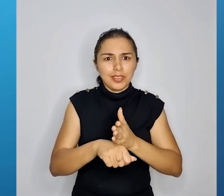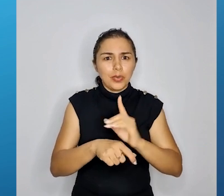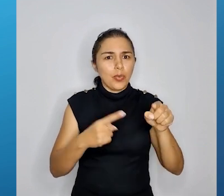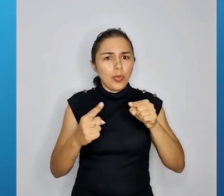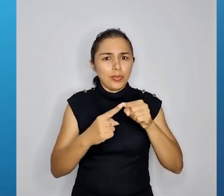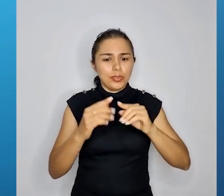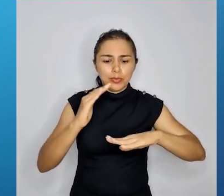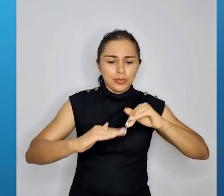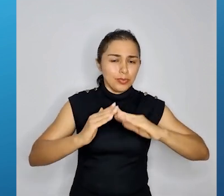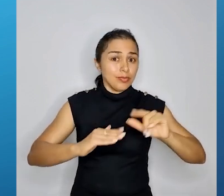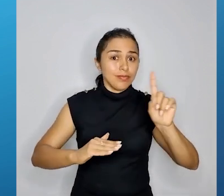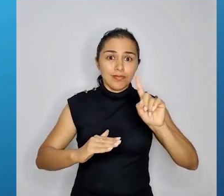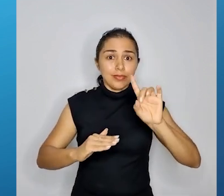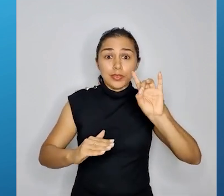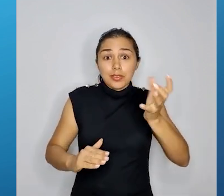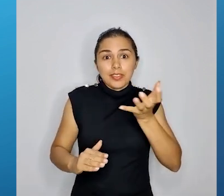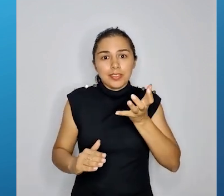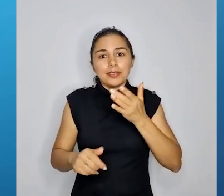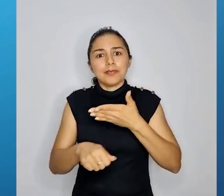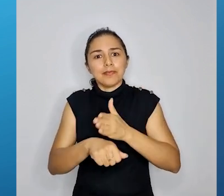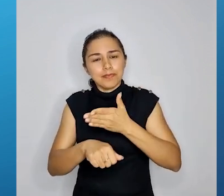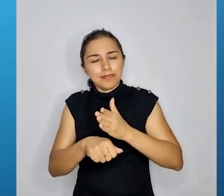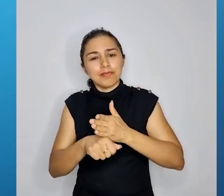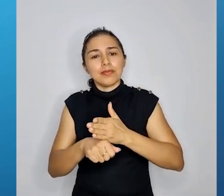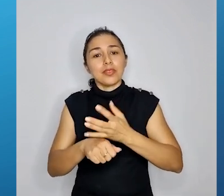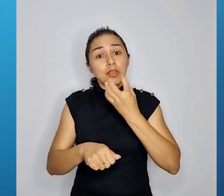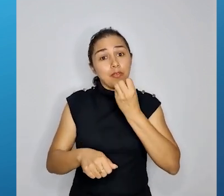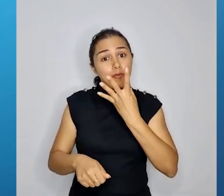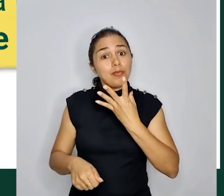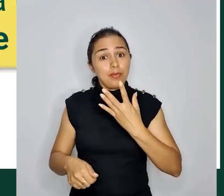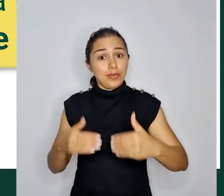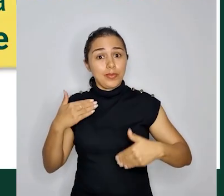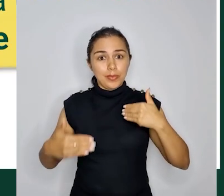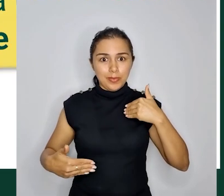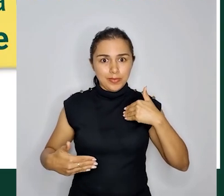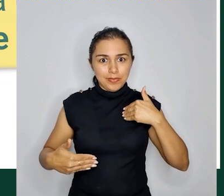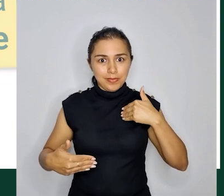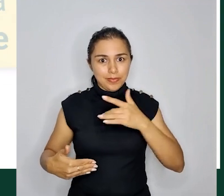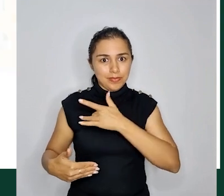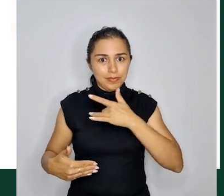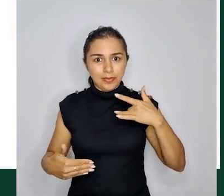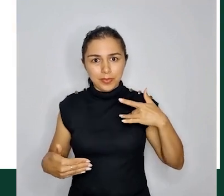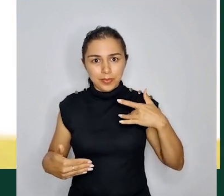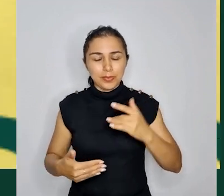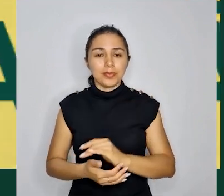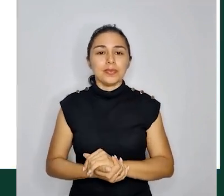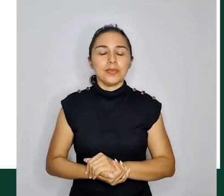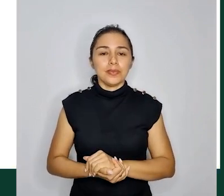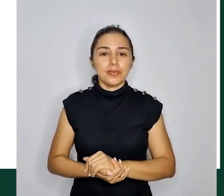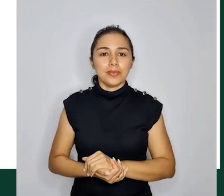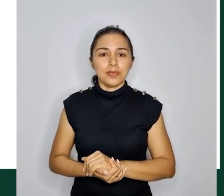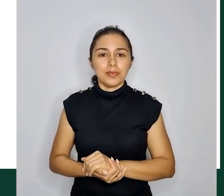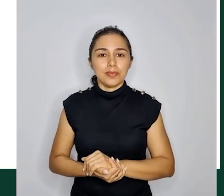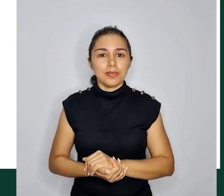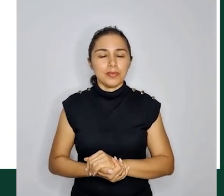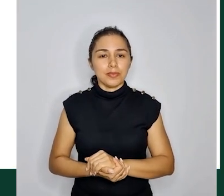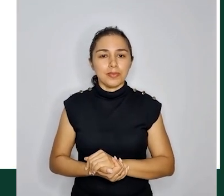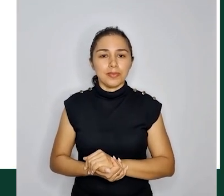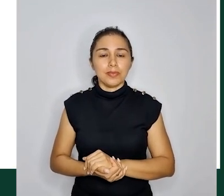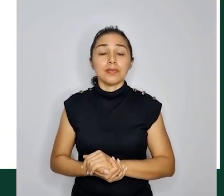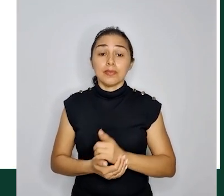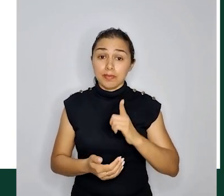levam as provas de maratona apenas como um lado profissional. Sendo assim, torna-se necessário nós termos